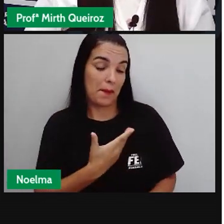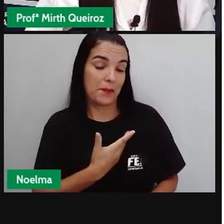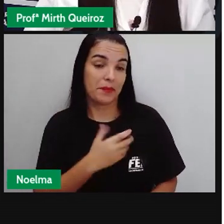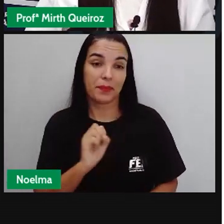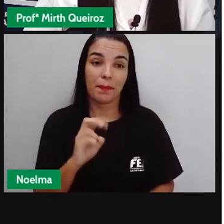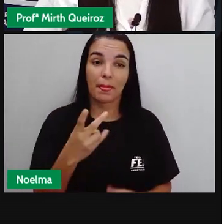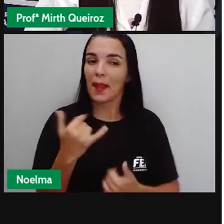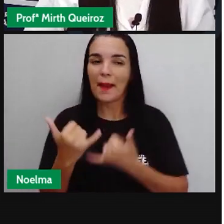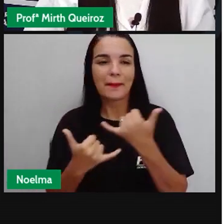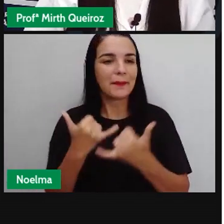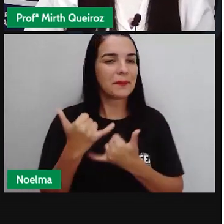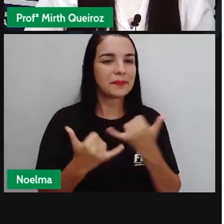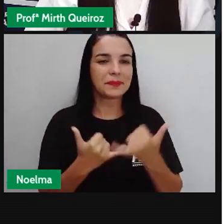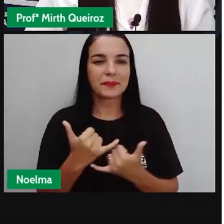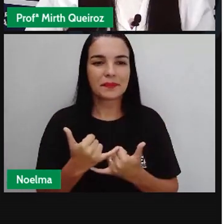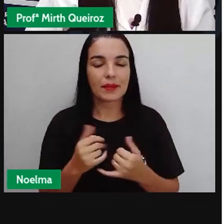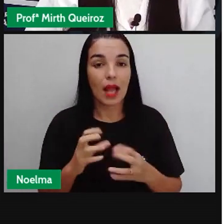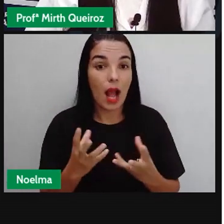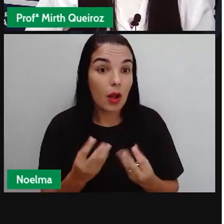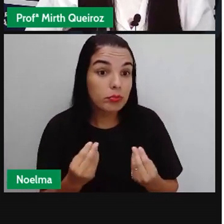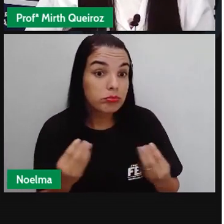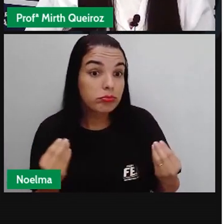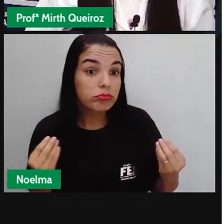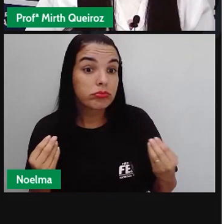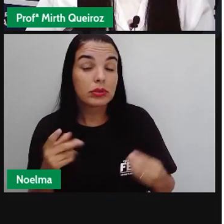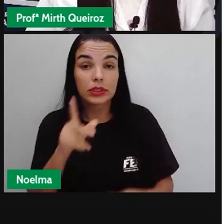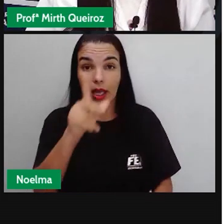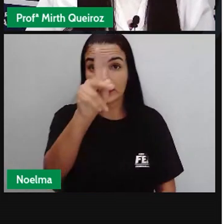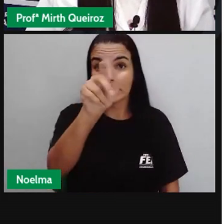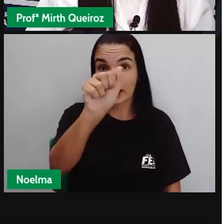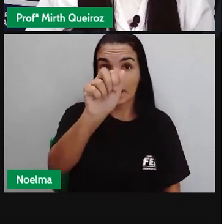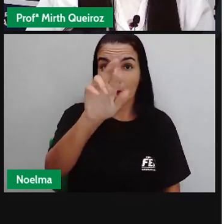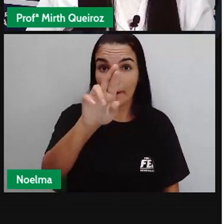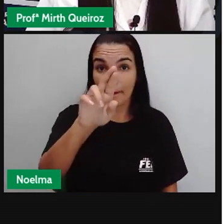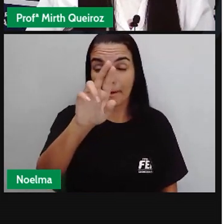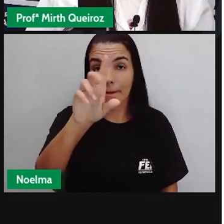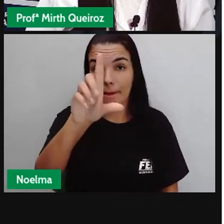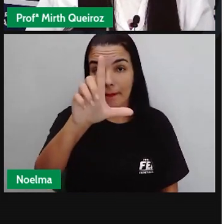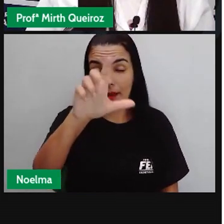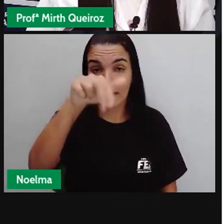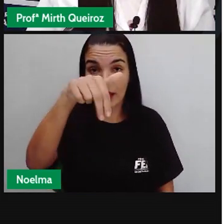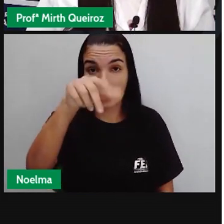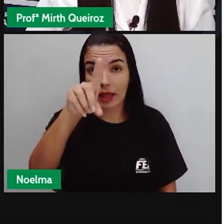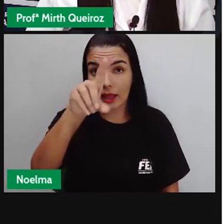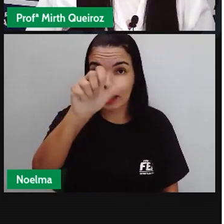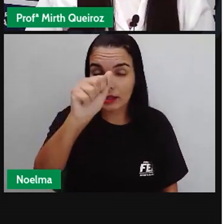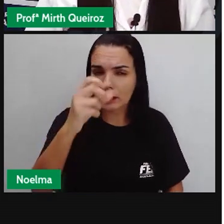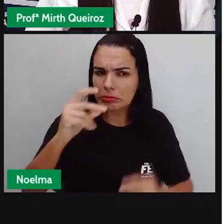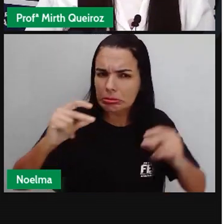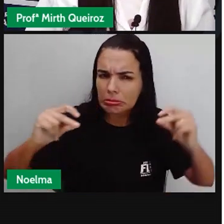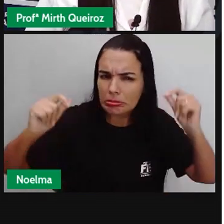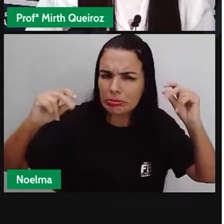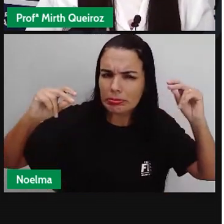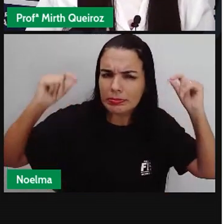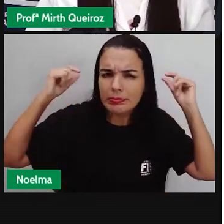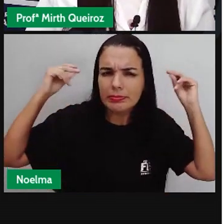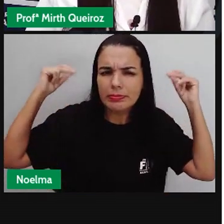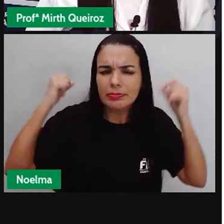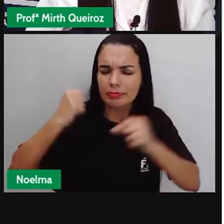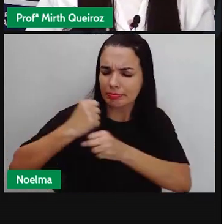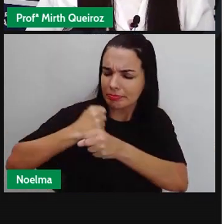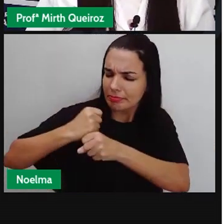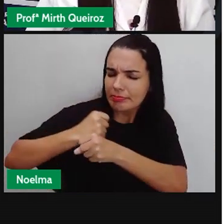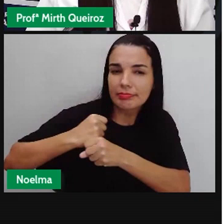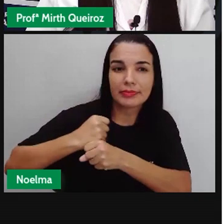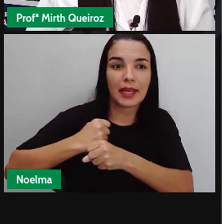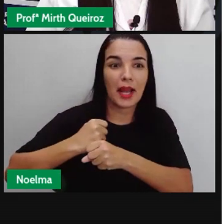divertir. Muitas parlendas são antigas e algumas delas foram criadas há décadas. Elas fazem parte